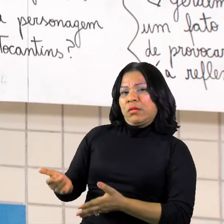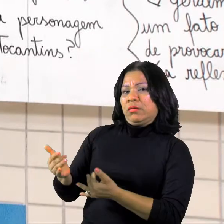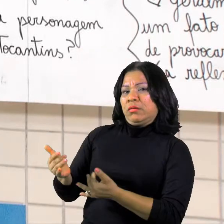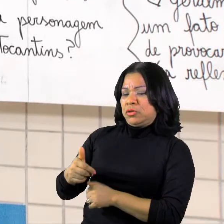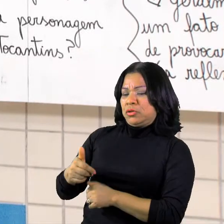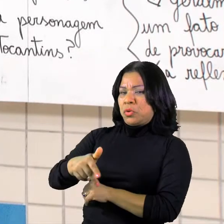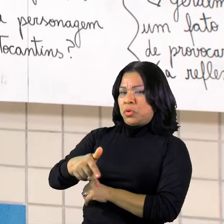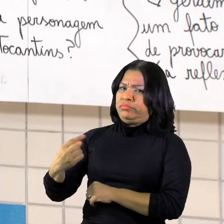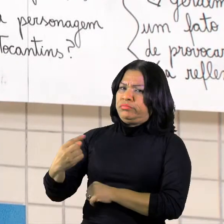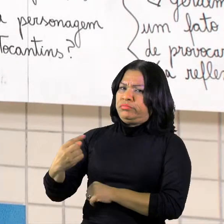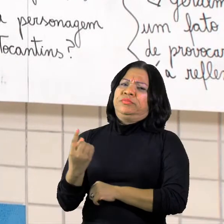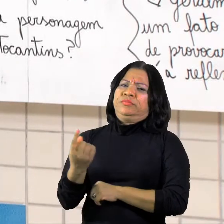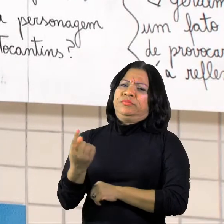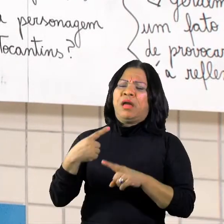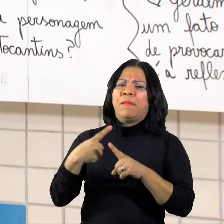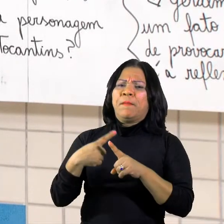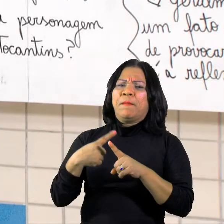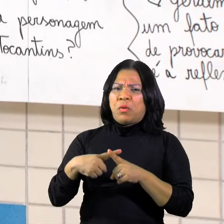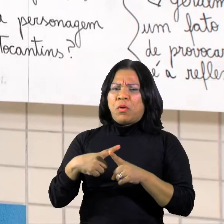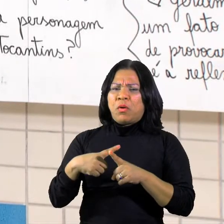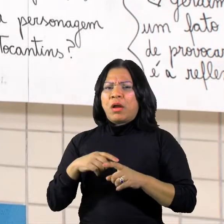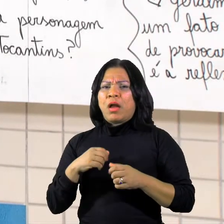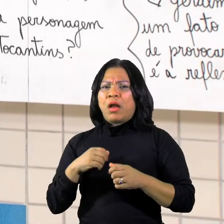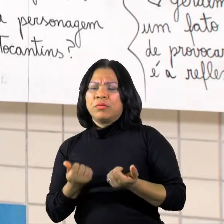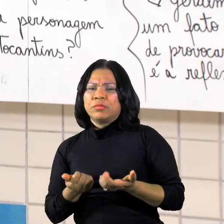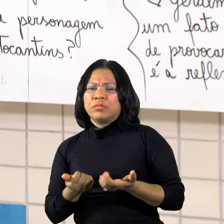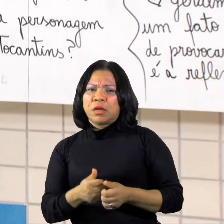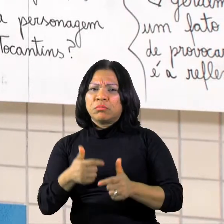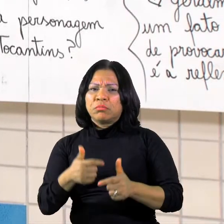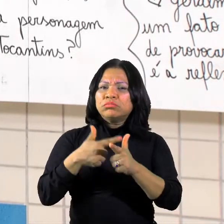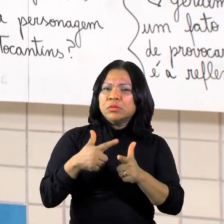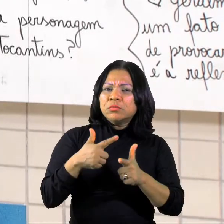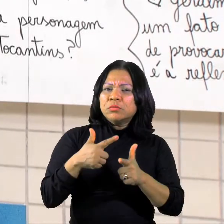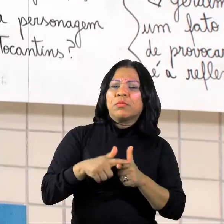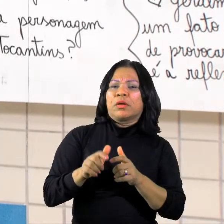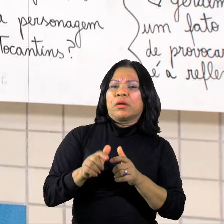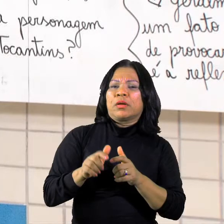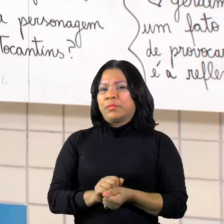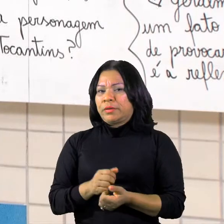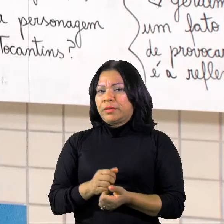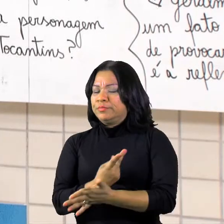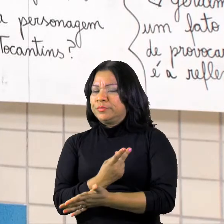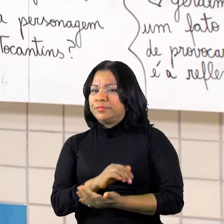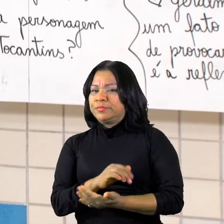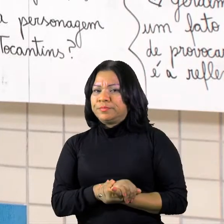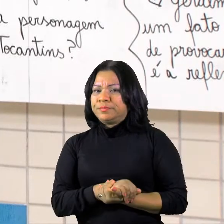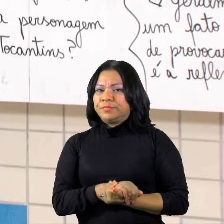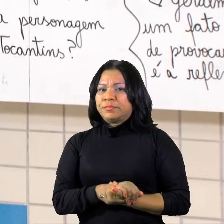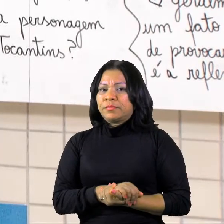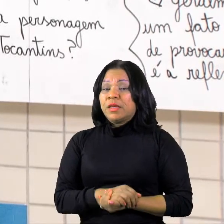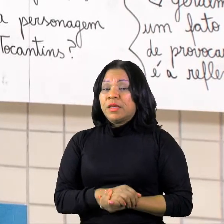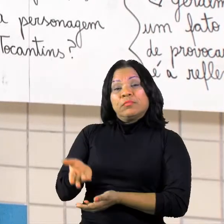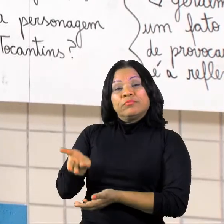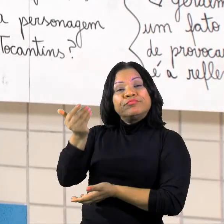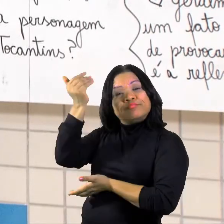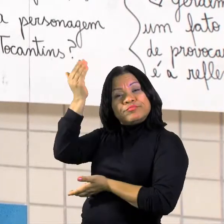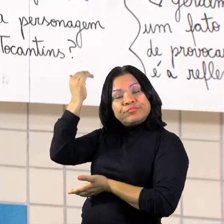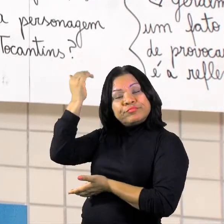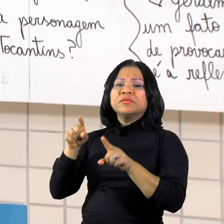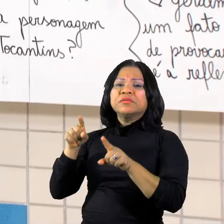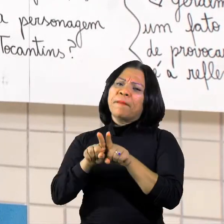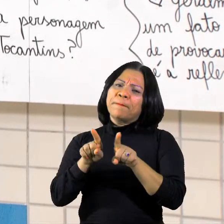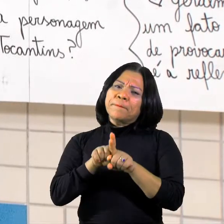causa da violência e tantas coisas que acontecem. E lá naquela época, também vivendo no cerrado,